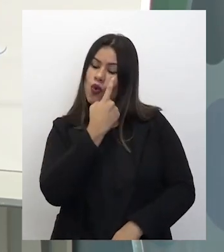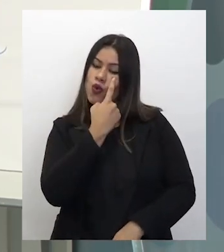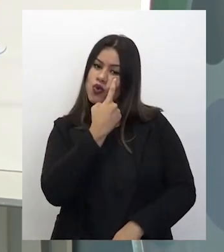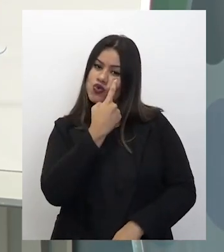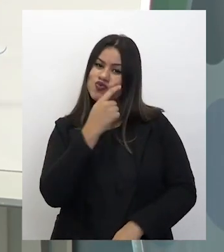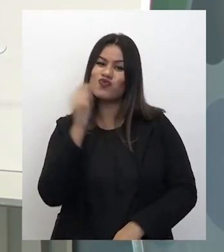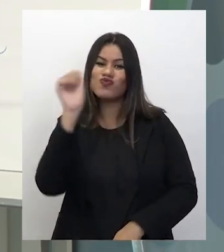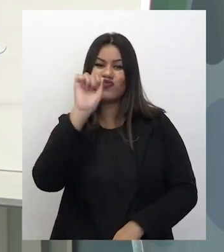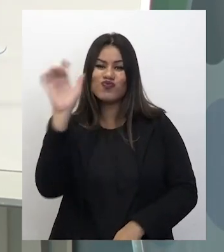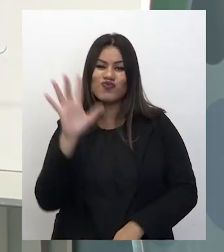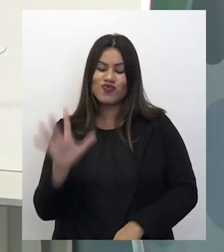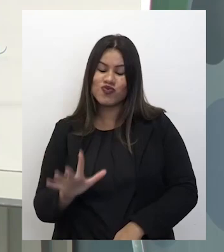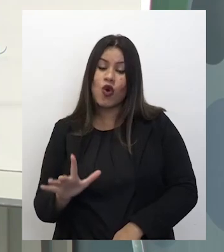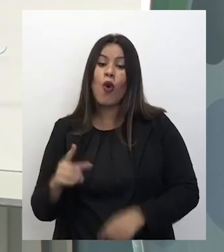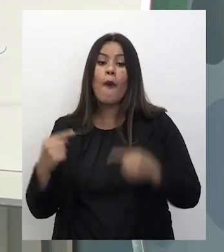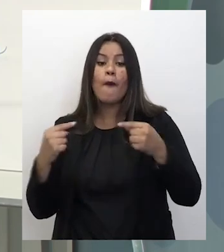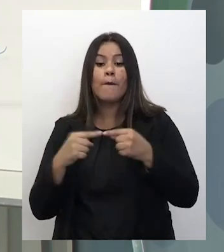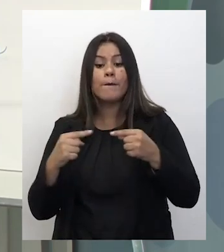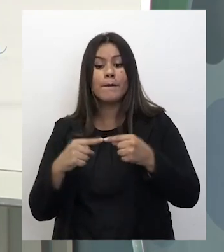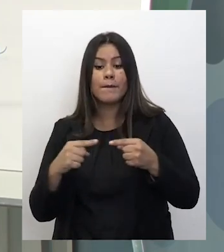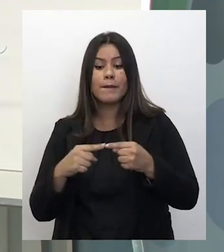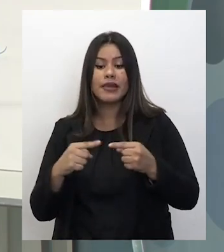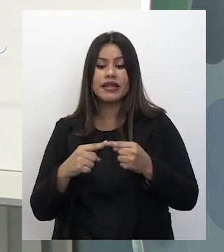um que vai,